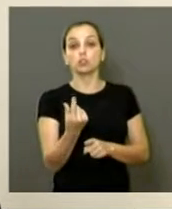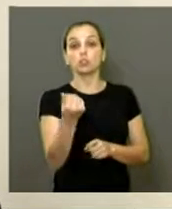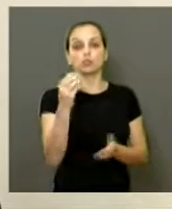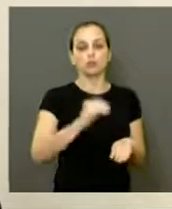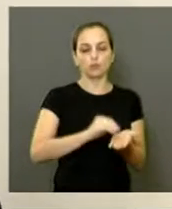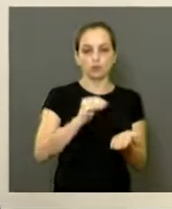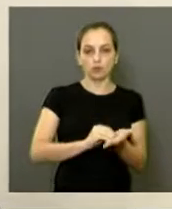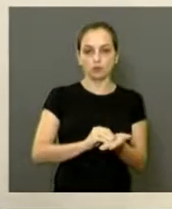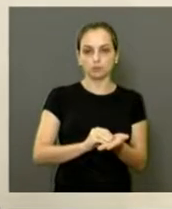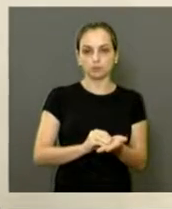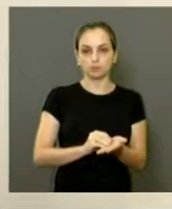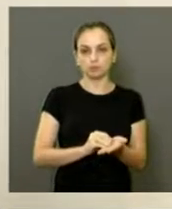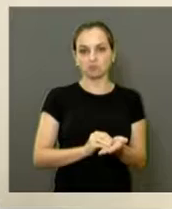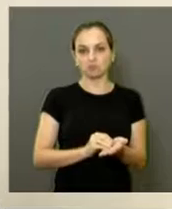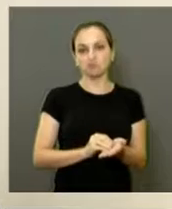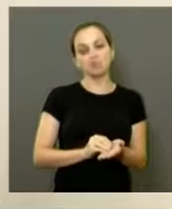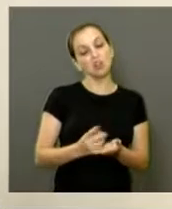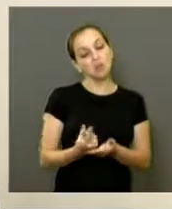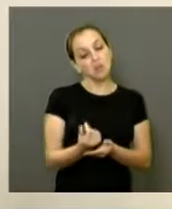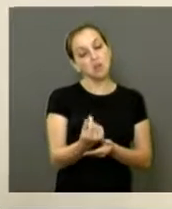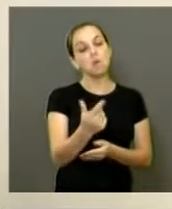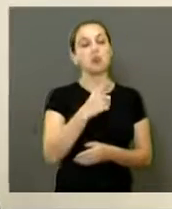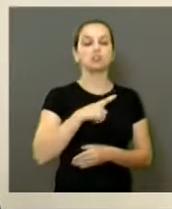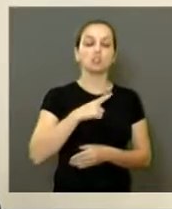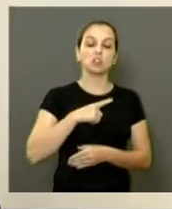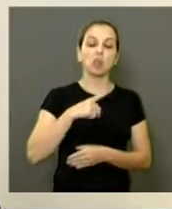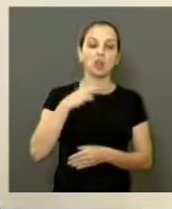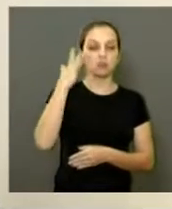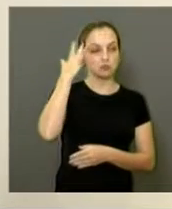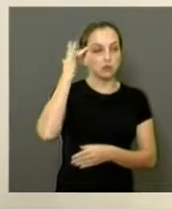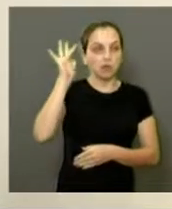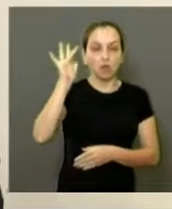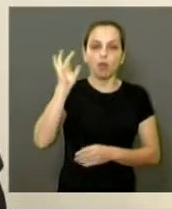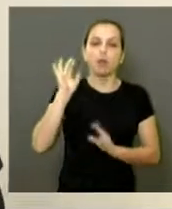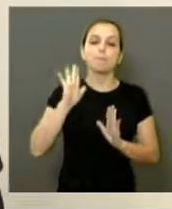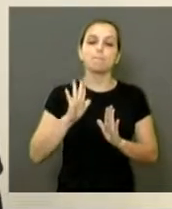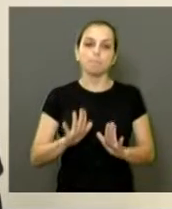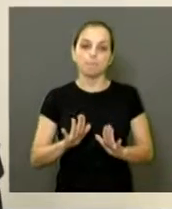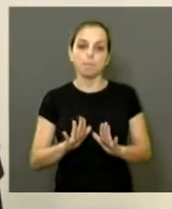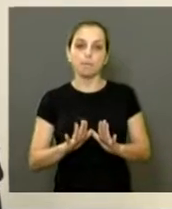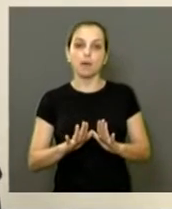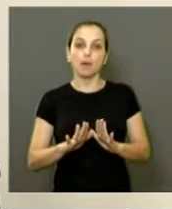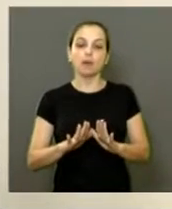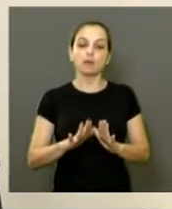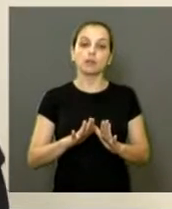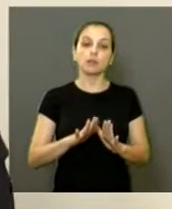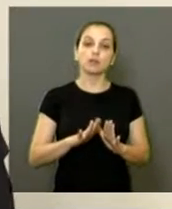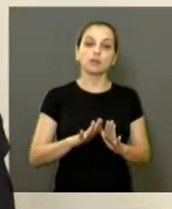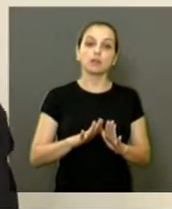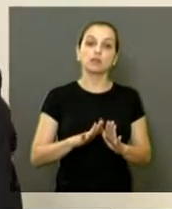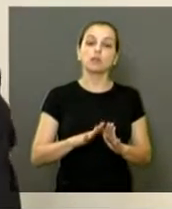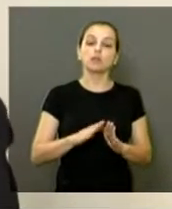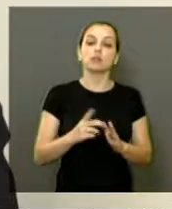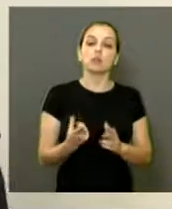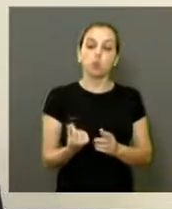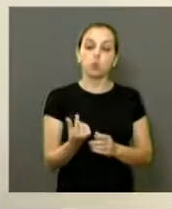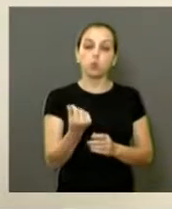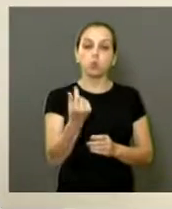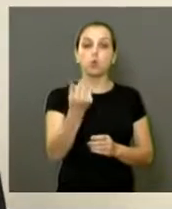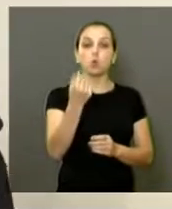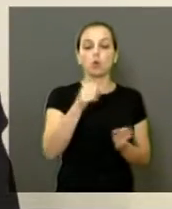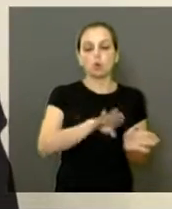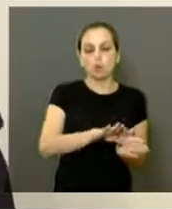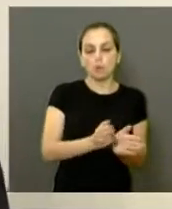se houve investimento que eu não sei eu sei que o excesso de arrecadação uma parte